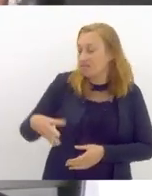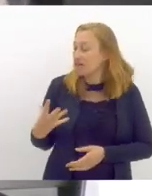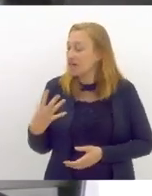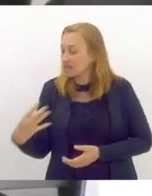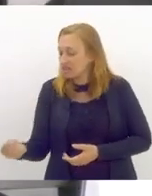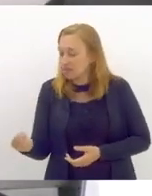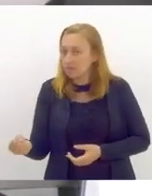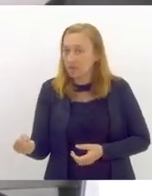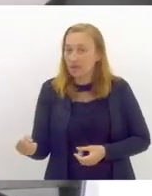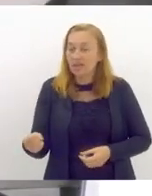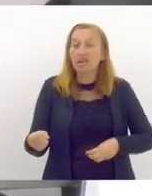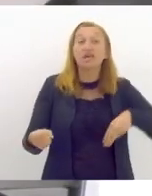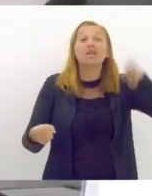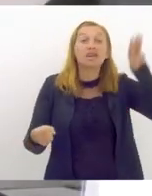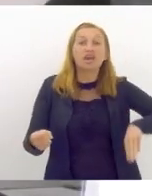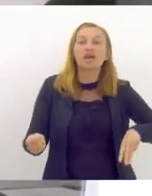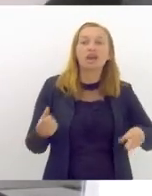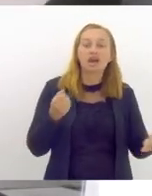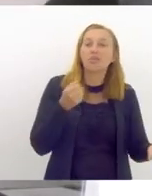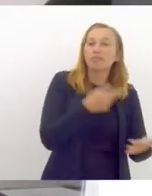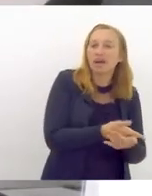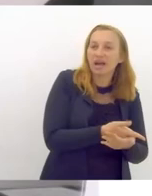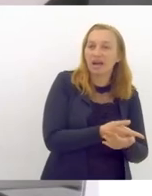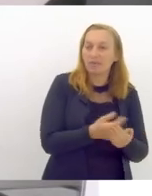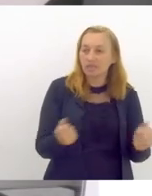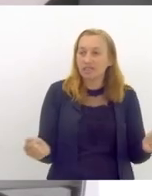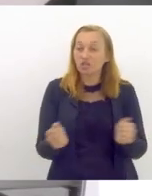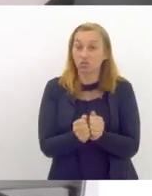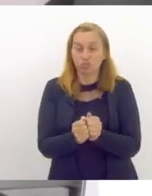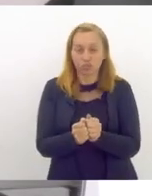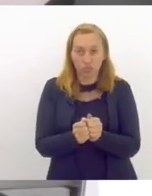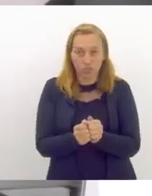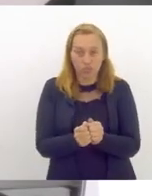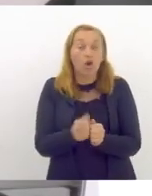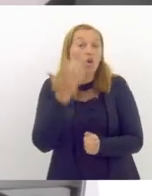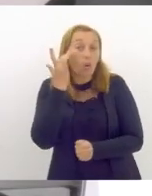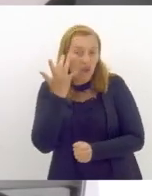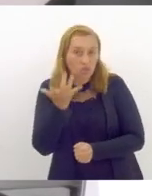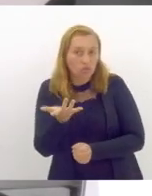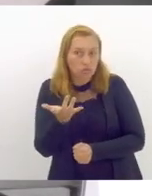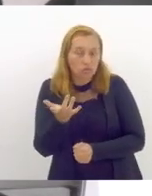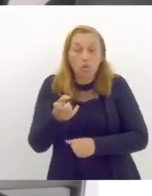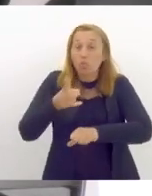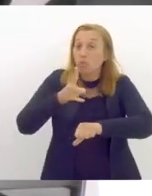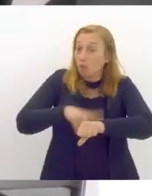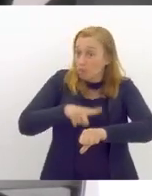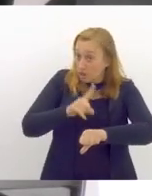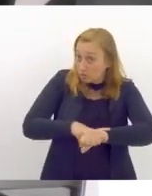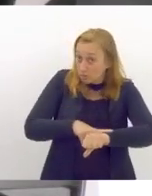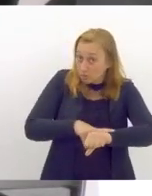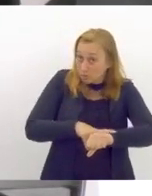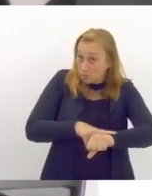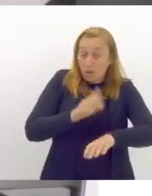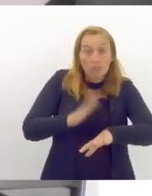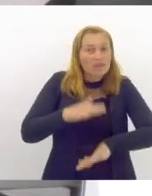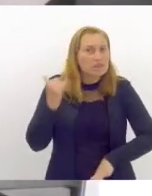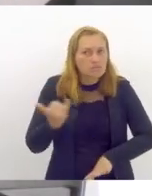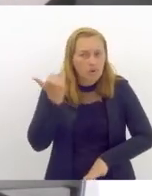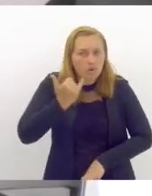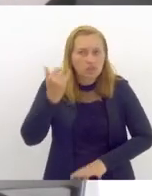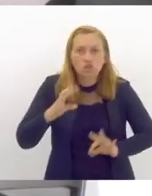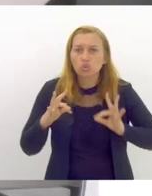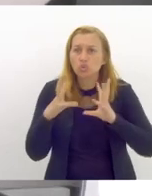e quem vai ter que pagar para ficar ali perto Eu acho que o momento mais importante